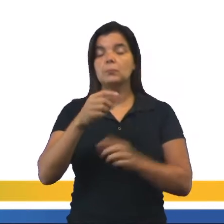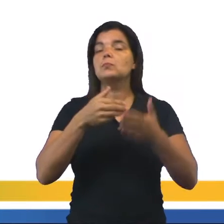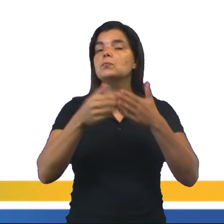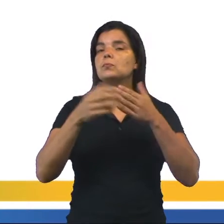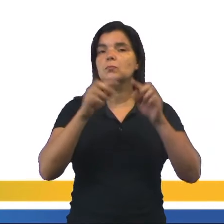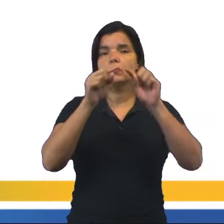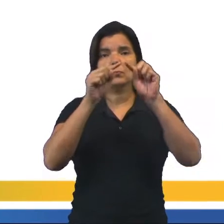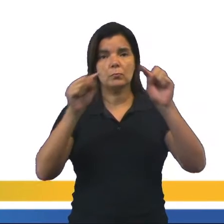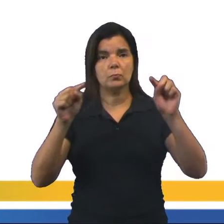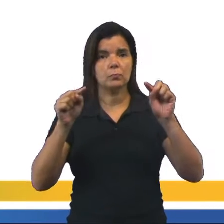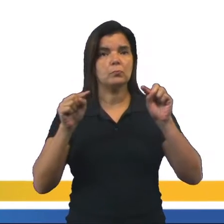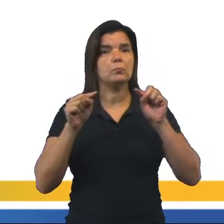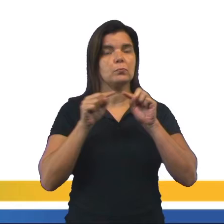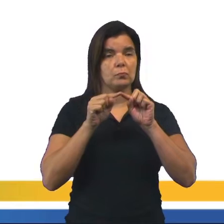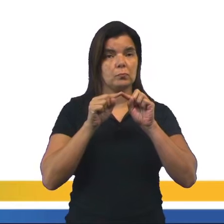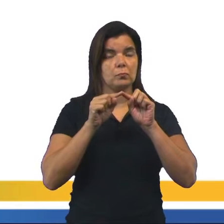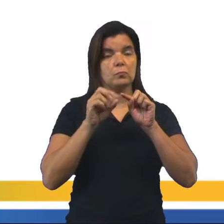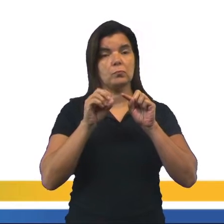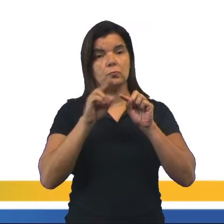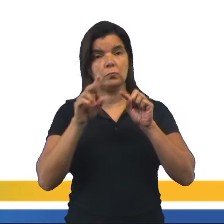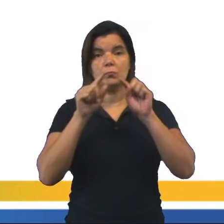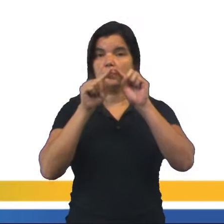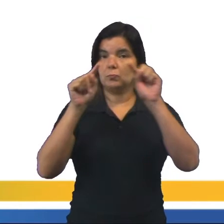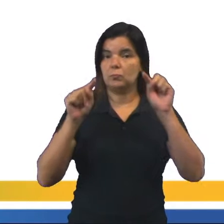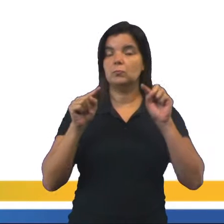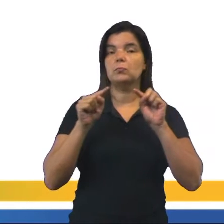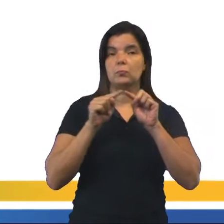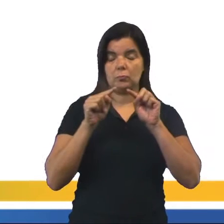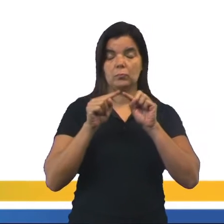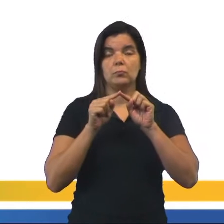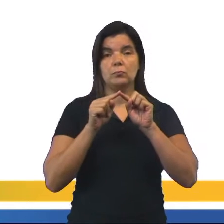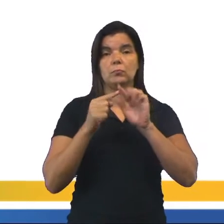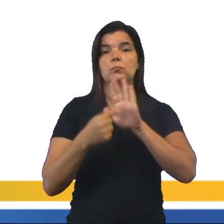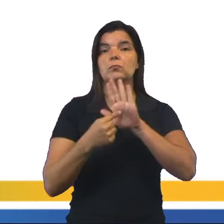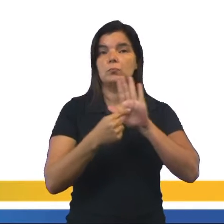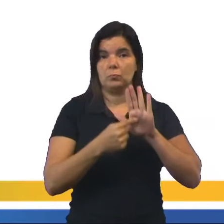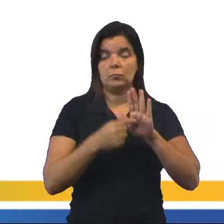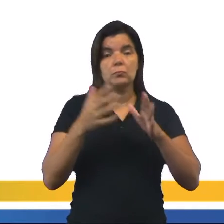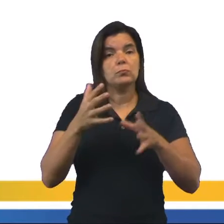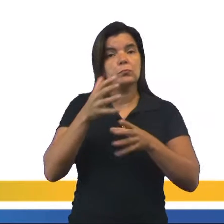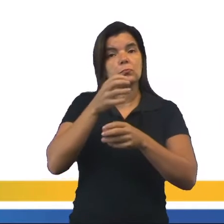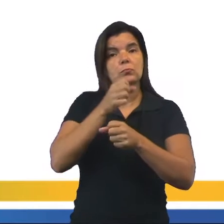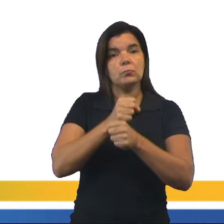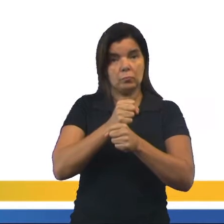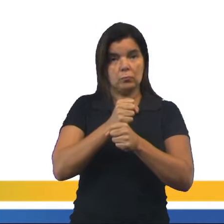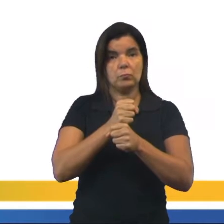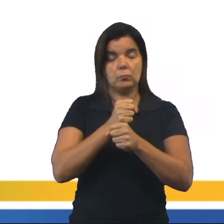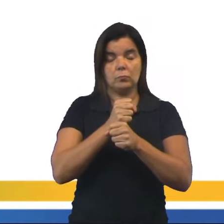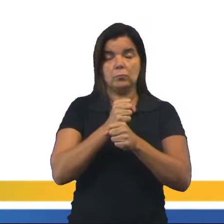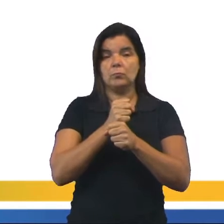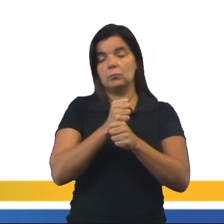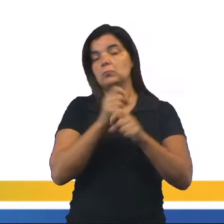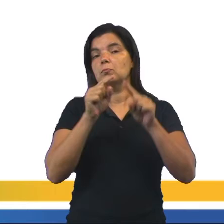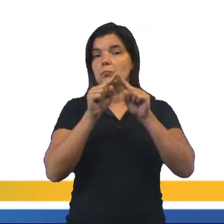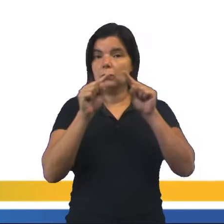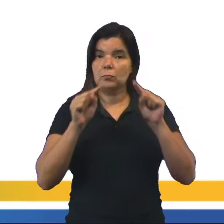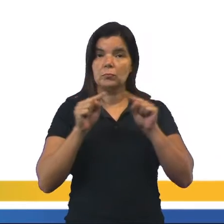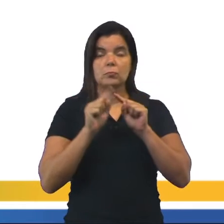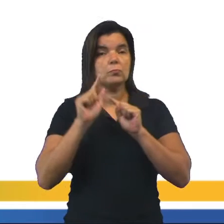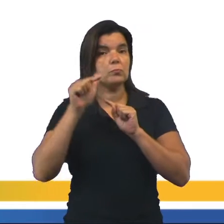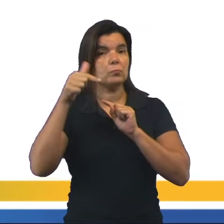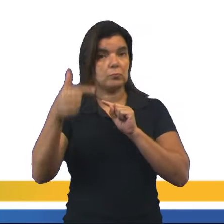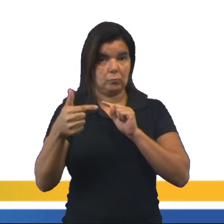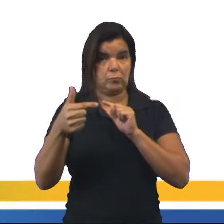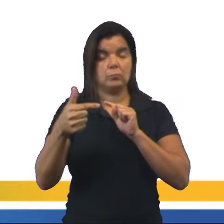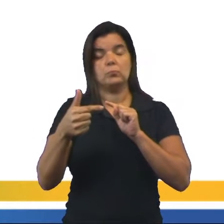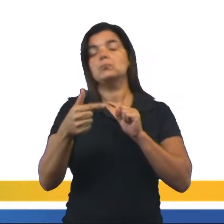triângulo, o quadrado de um dos lados corresponde à soma dos quadrados dos outros